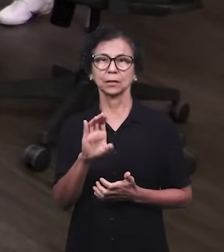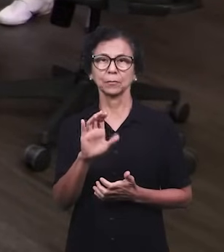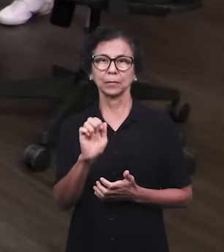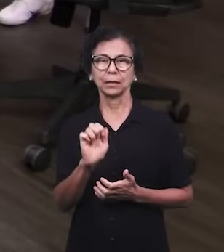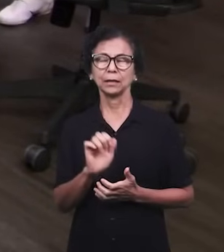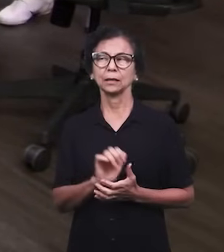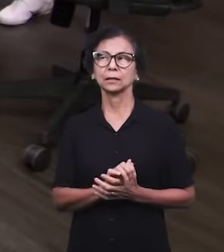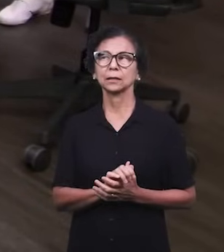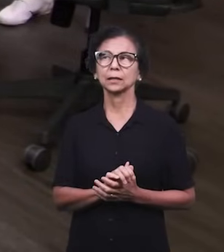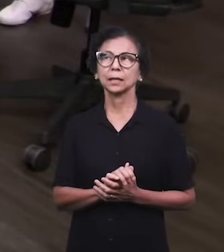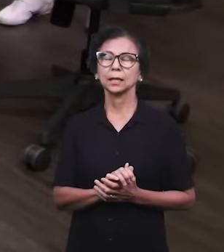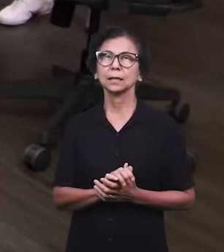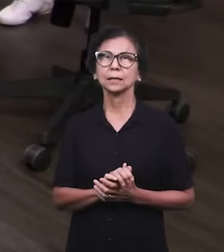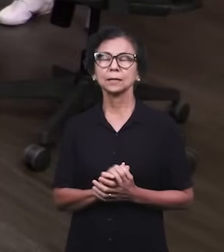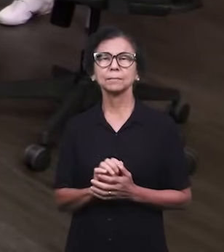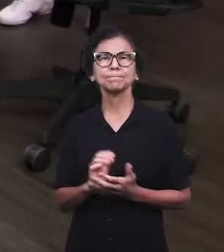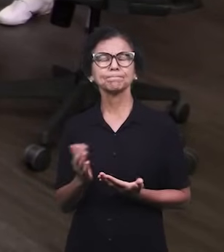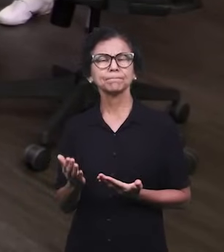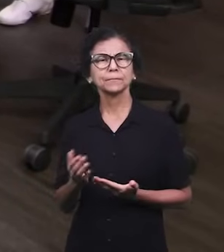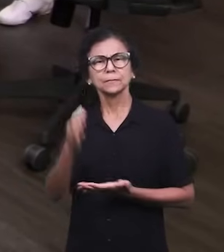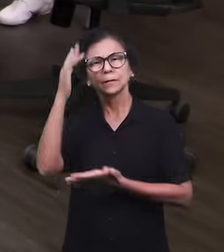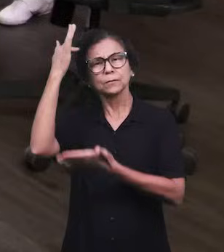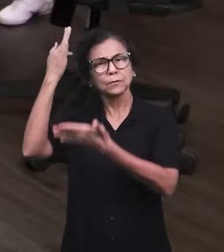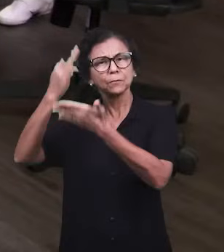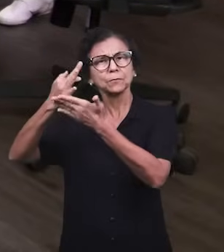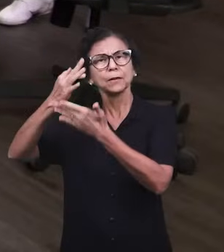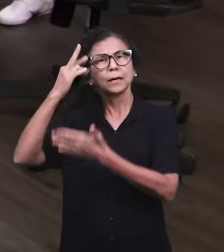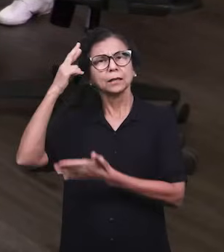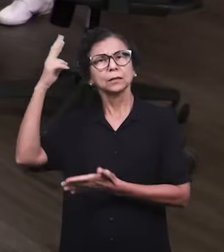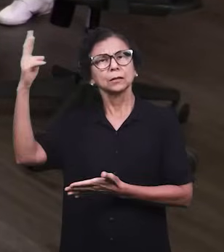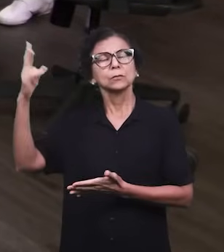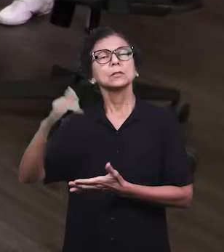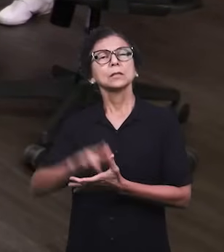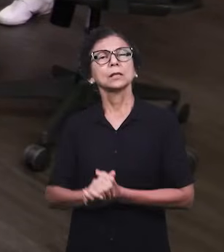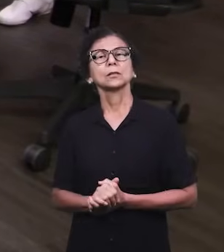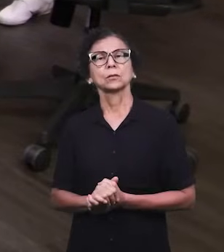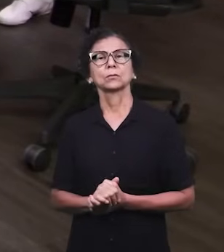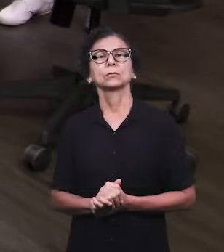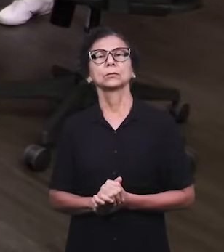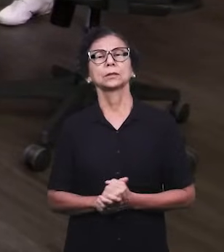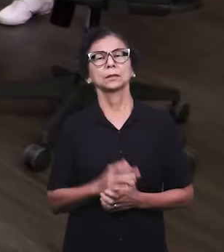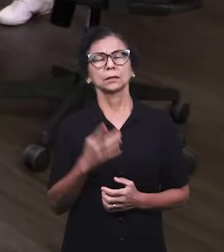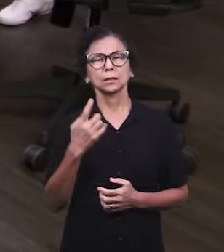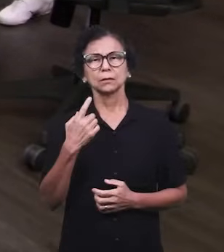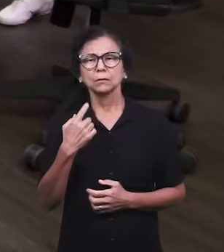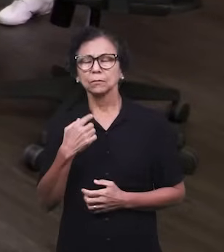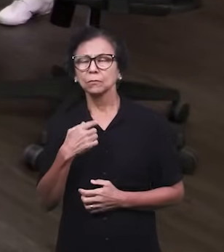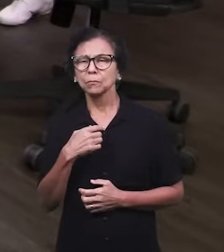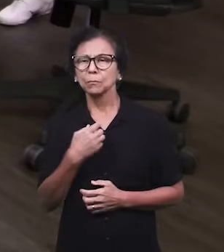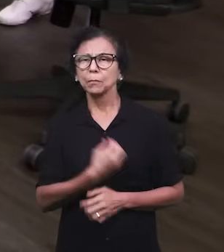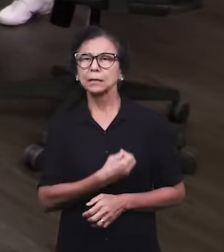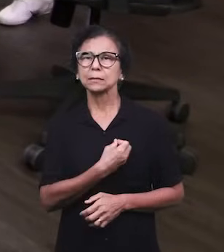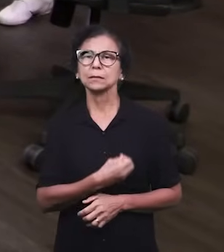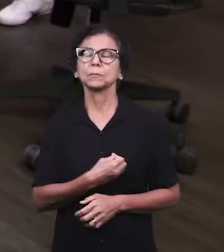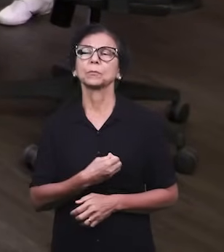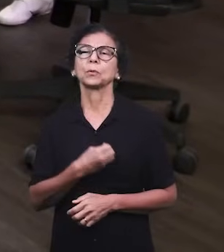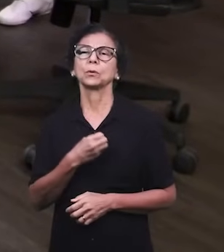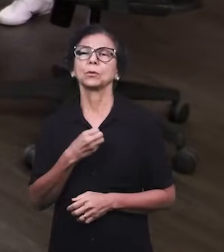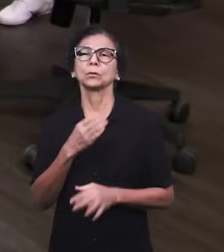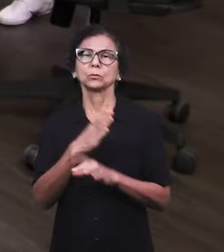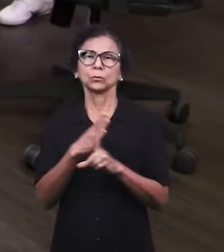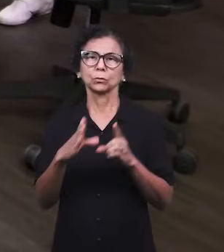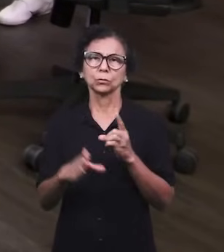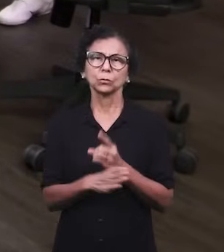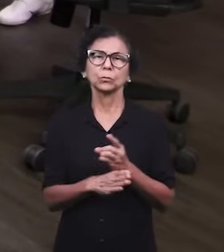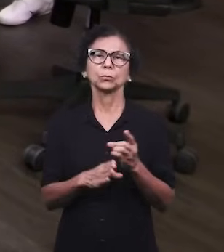ali integrada ao corpo, participando daquela reunião, né, daquela ceia, um momento assim especial de comunhão com o